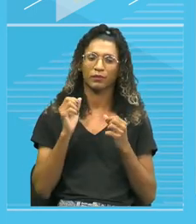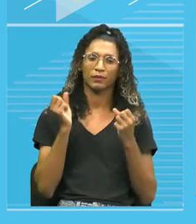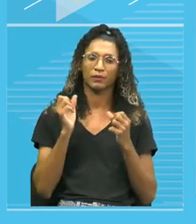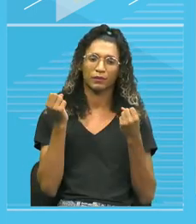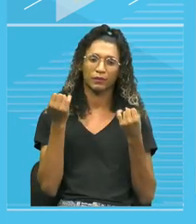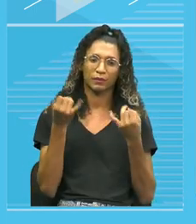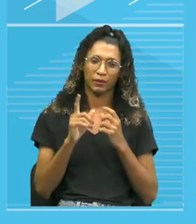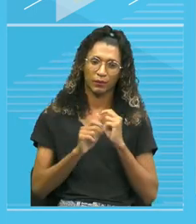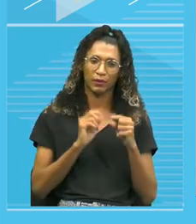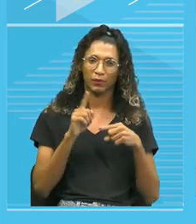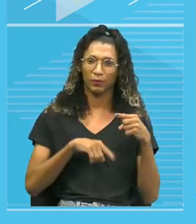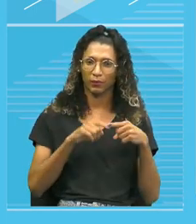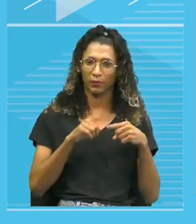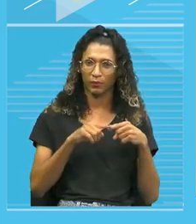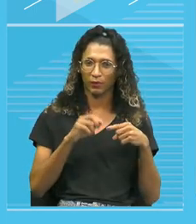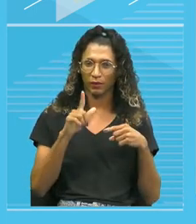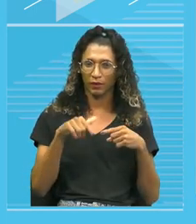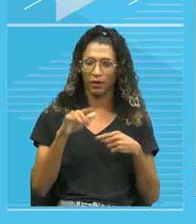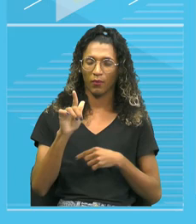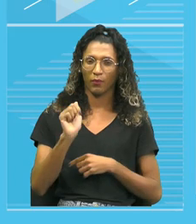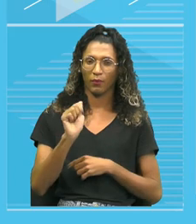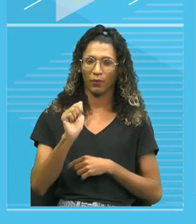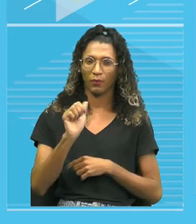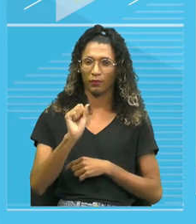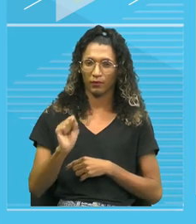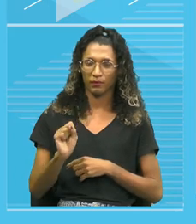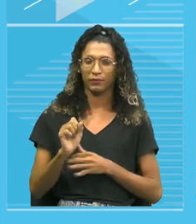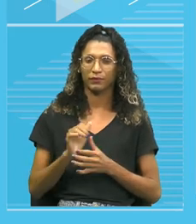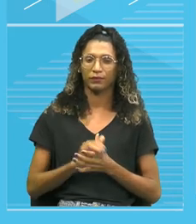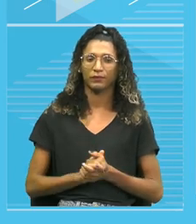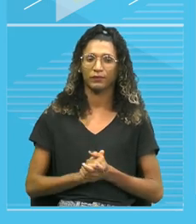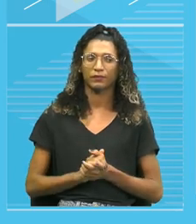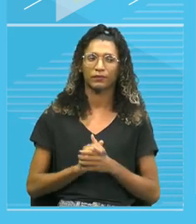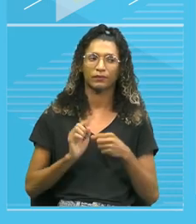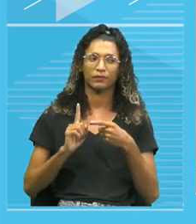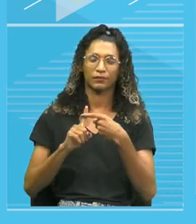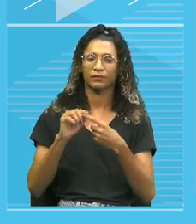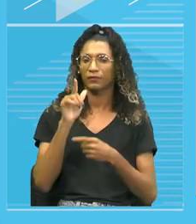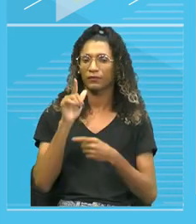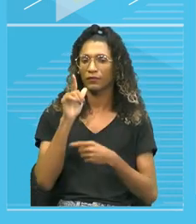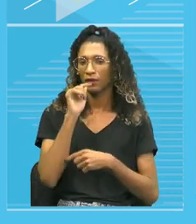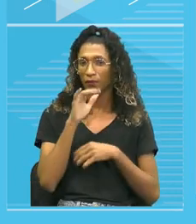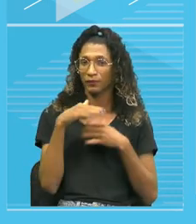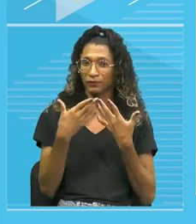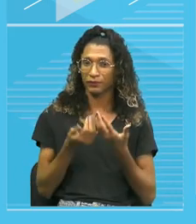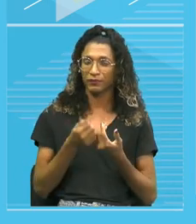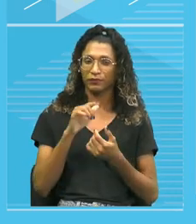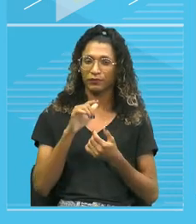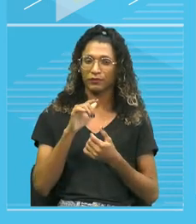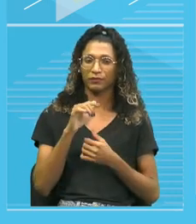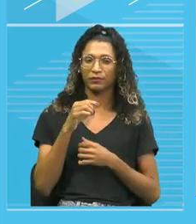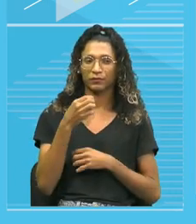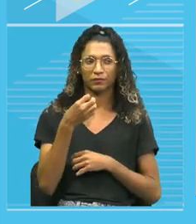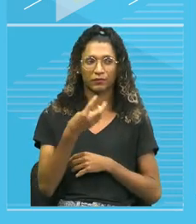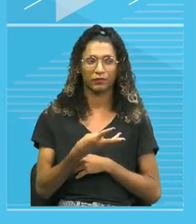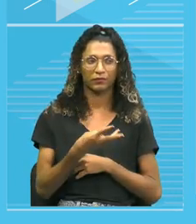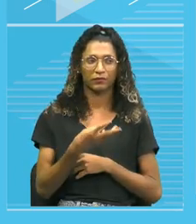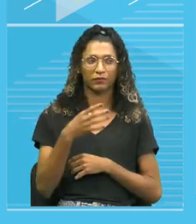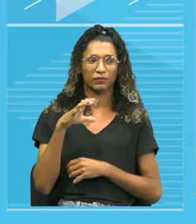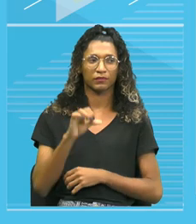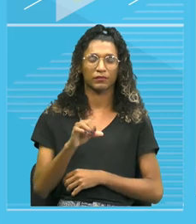que é o gás carbônico e a água o gás carbônico tá 393 vamos